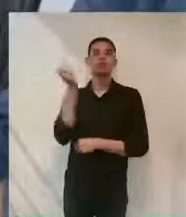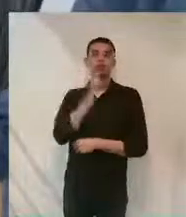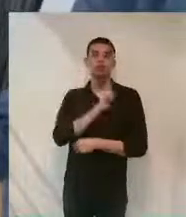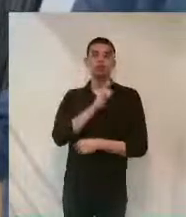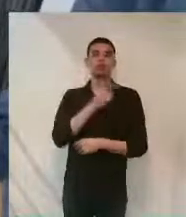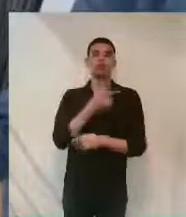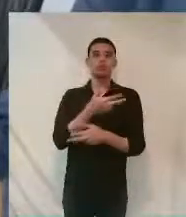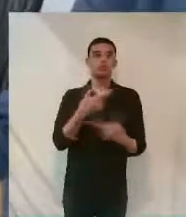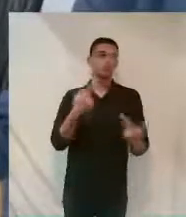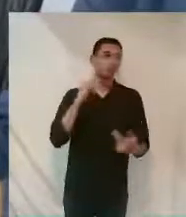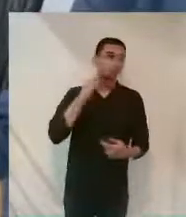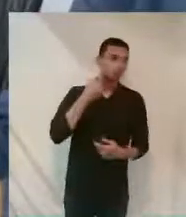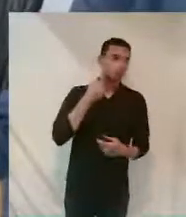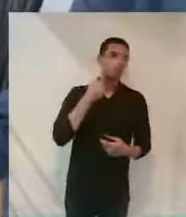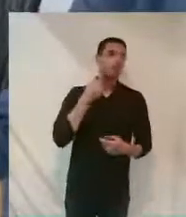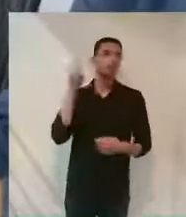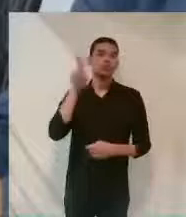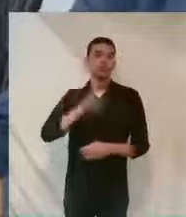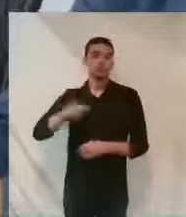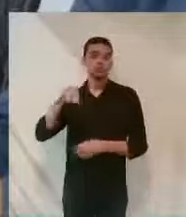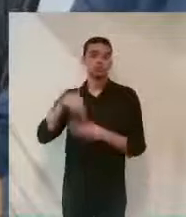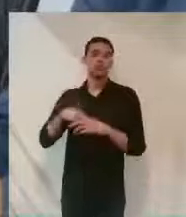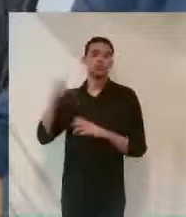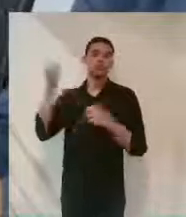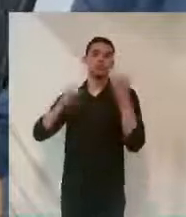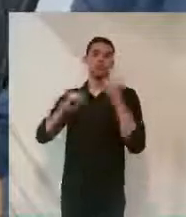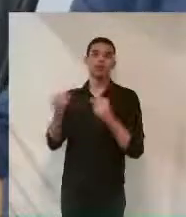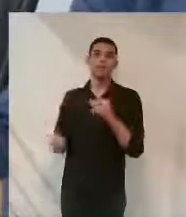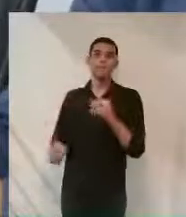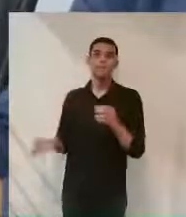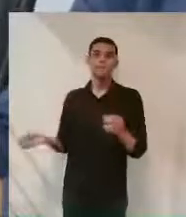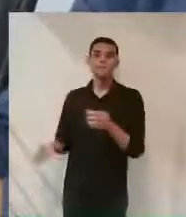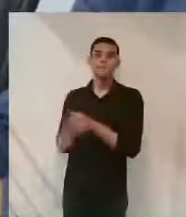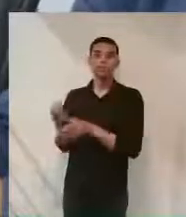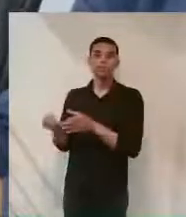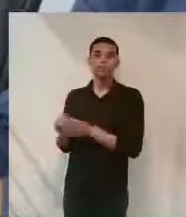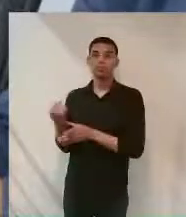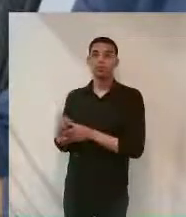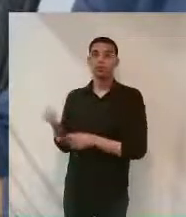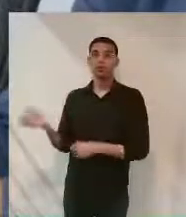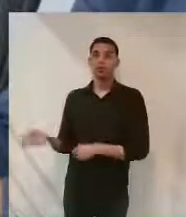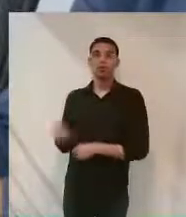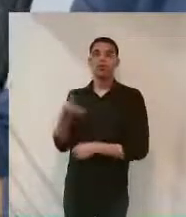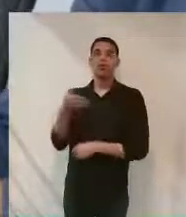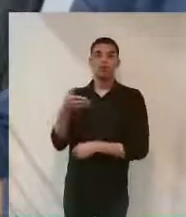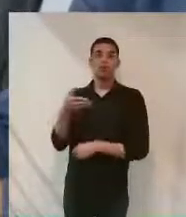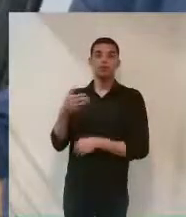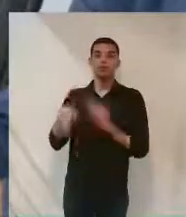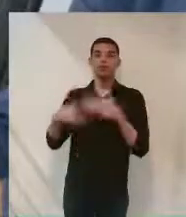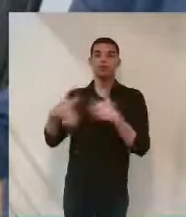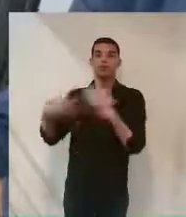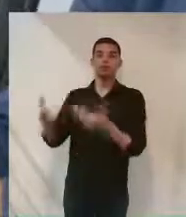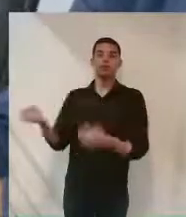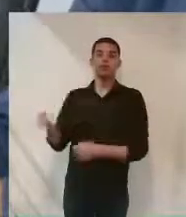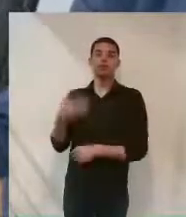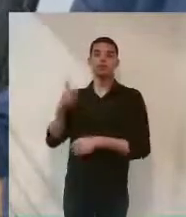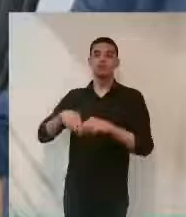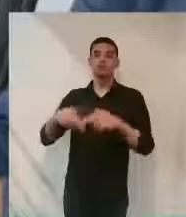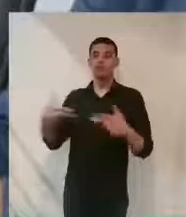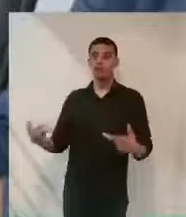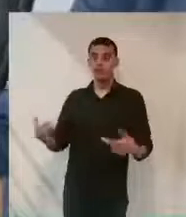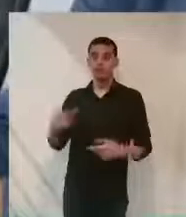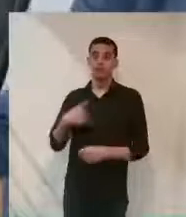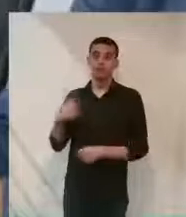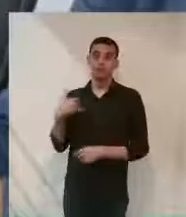talvez não na minha gestão, tá? A gente brinca, né? Eu tô com 40, já estou com 60 anos de idade, então a gente não sabe se